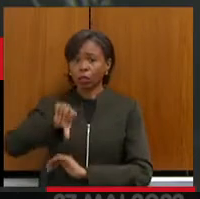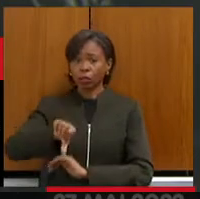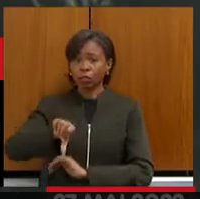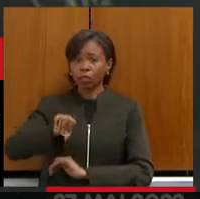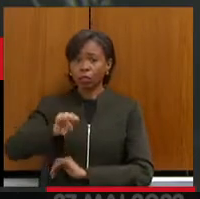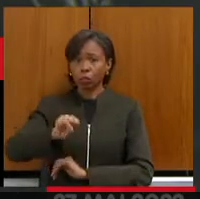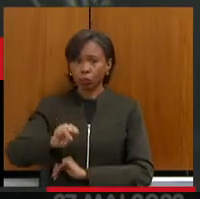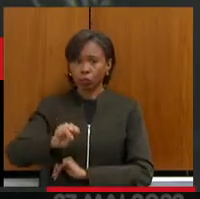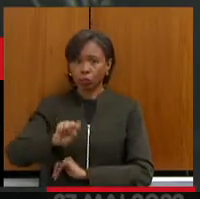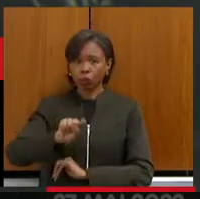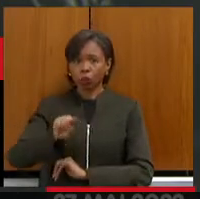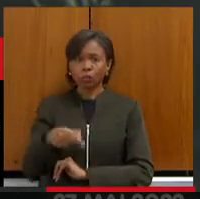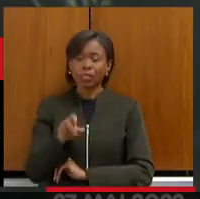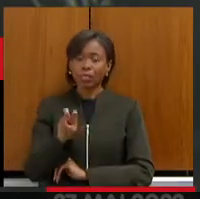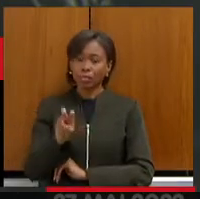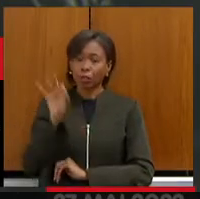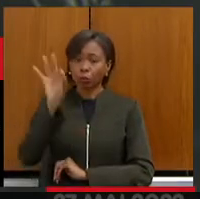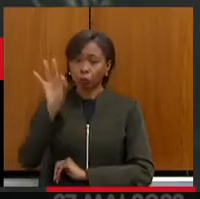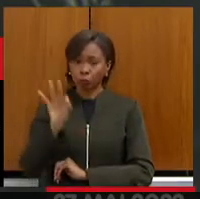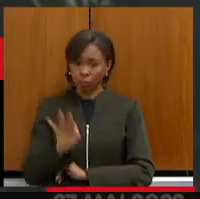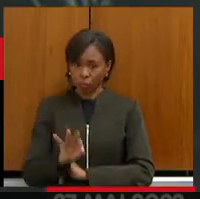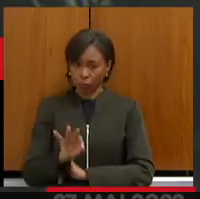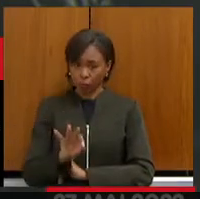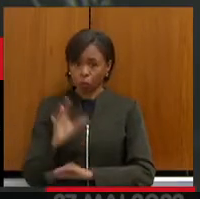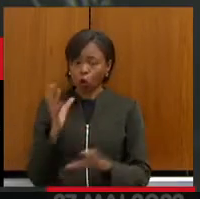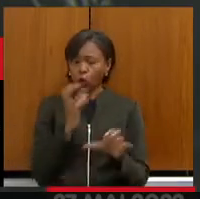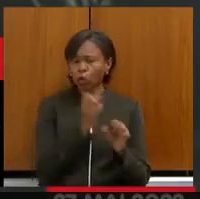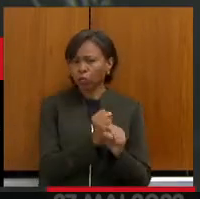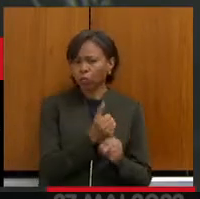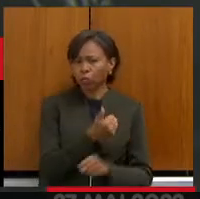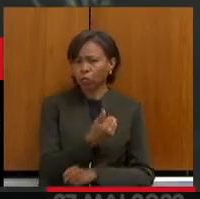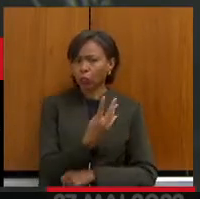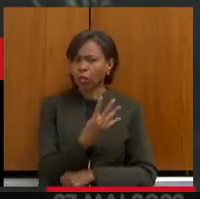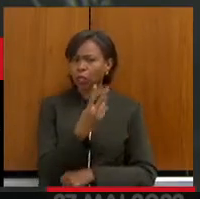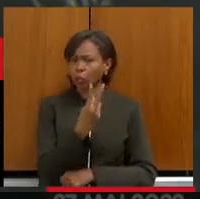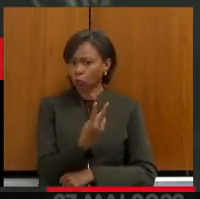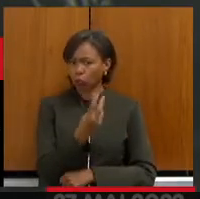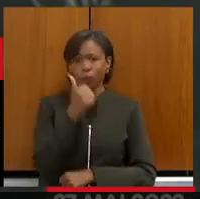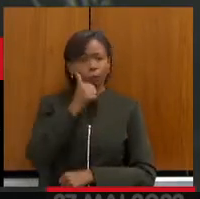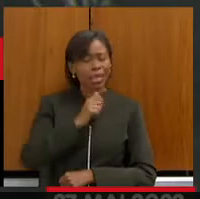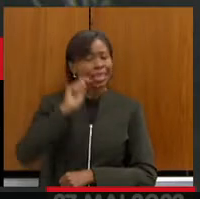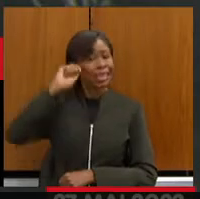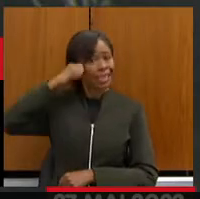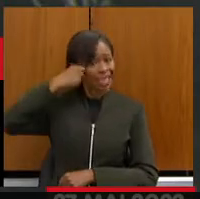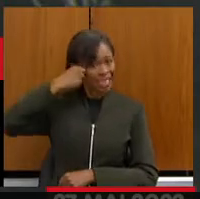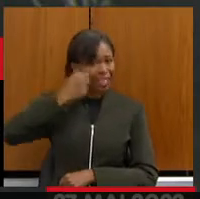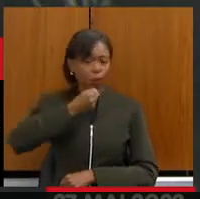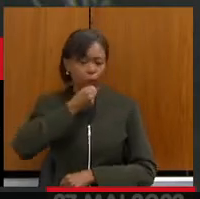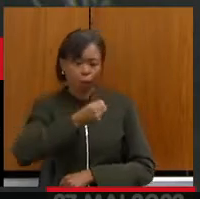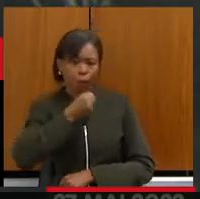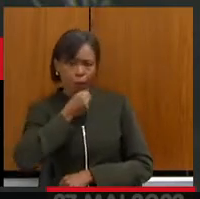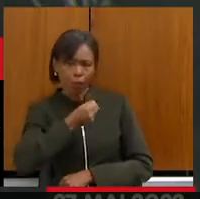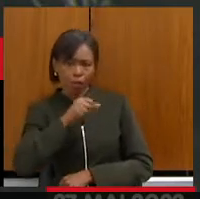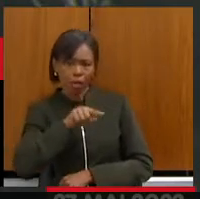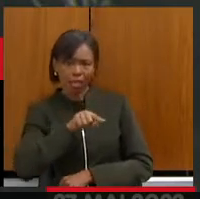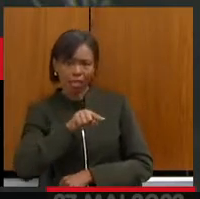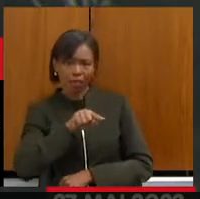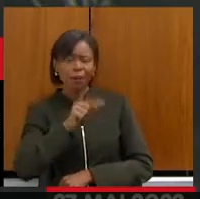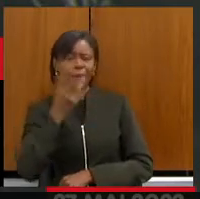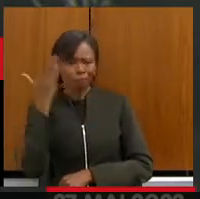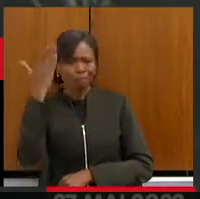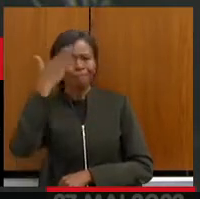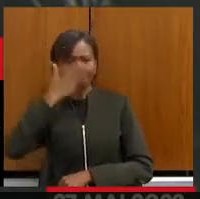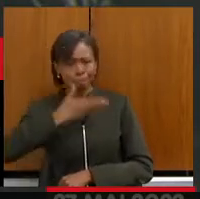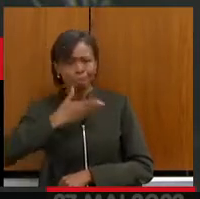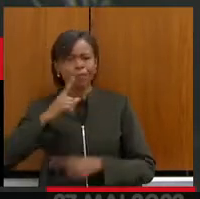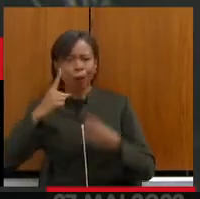98,5 por cento da 142 candidatas negras entrevistadas relataram ter sofrido mais um tipo